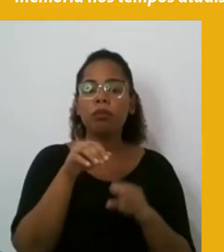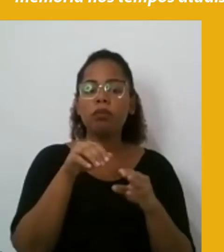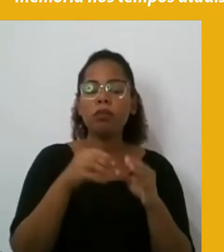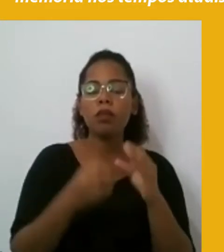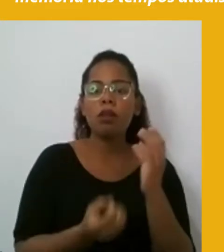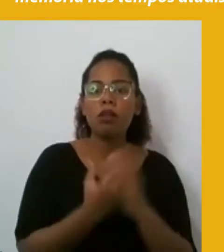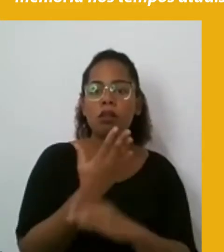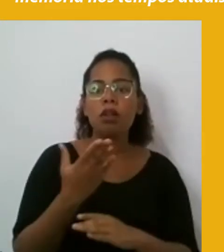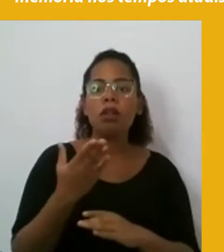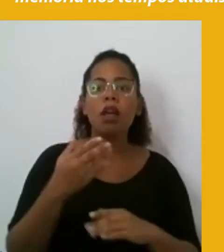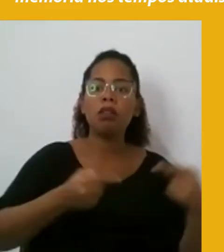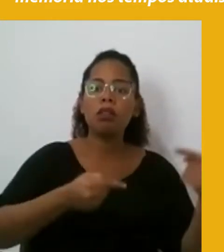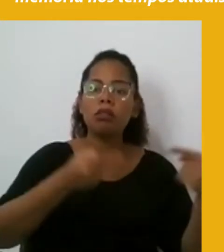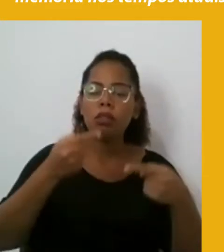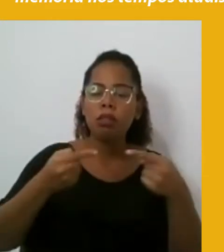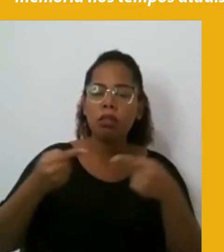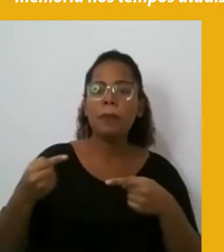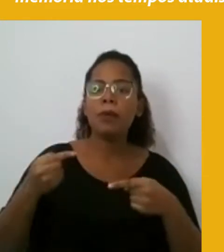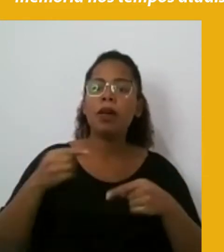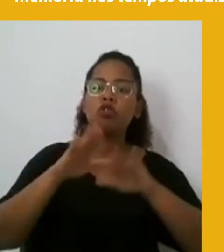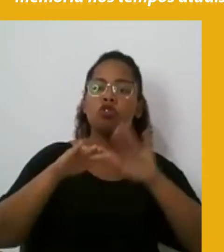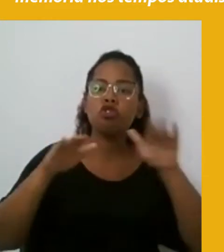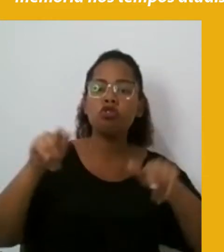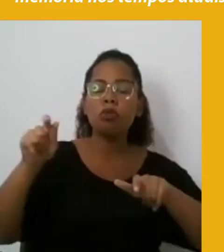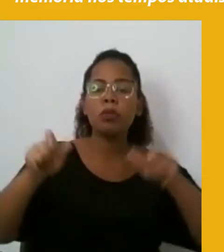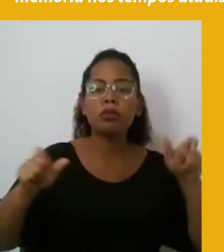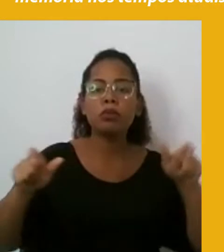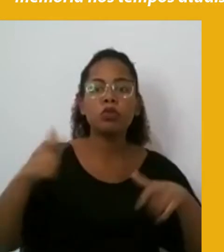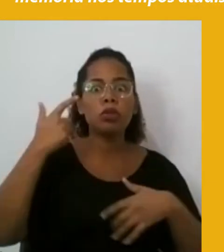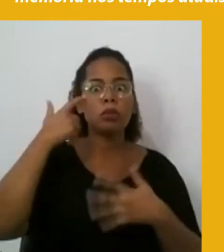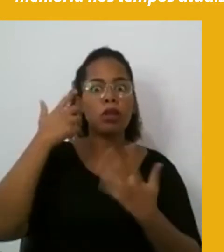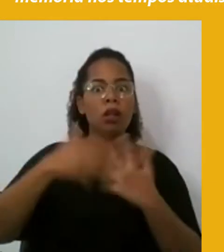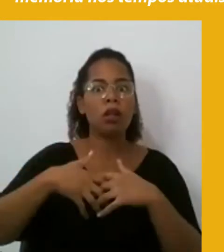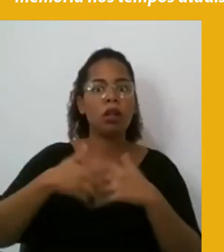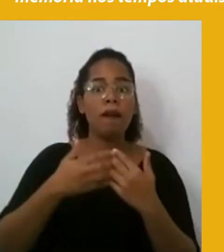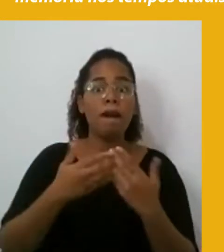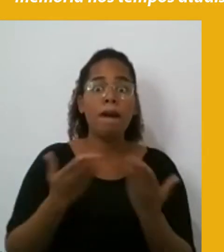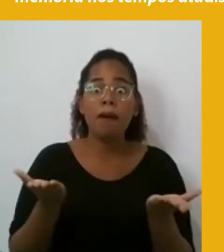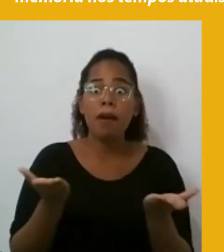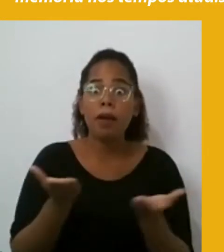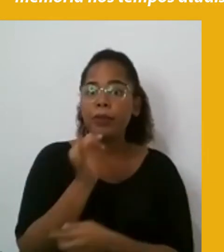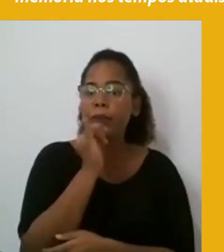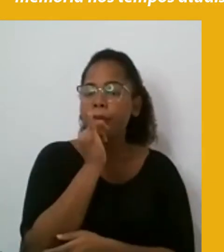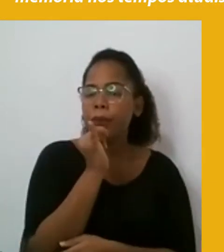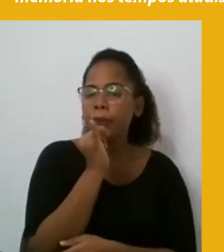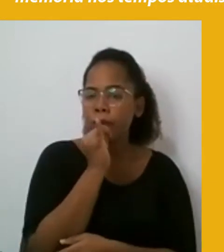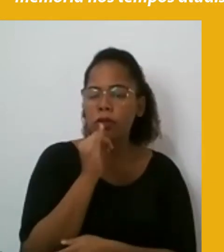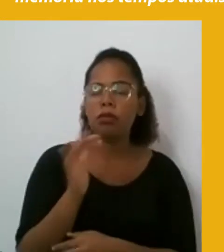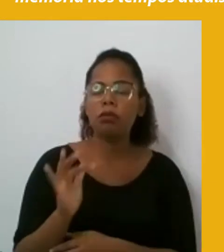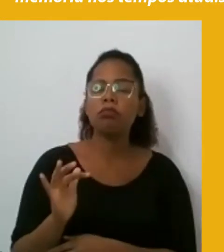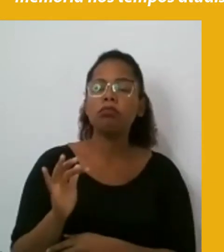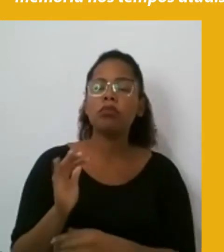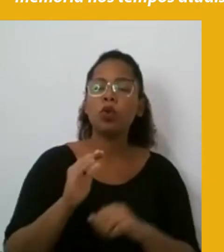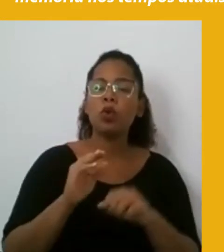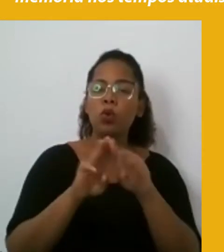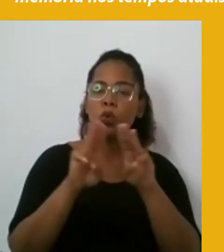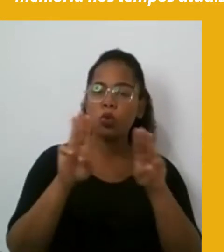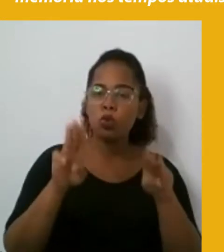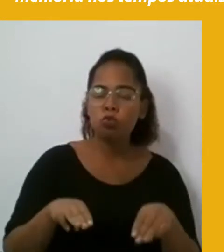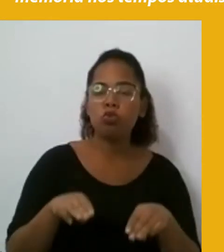seguinte, quantos museus vão trazer a pandemia para as suas exposições? Quantos vão trazer a ciência e o conhecimento para